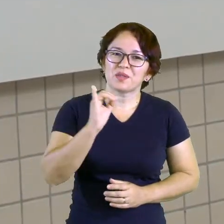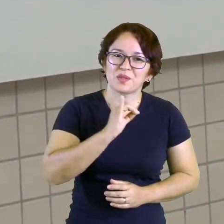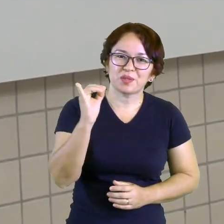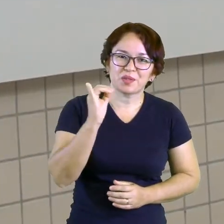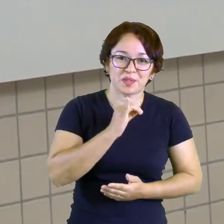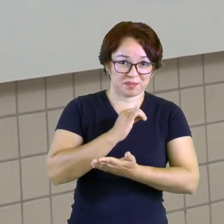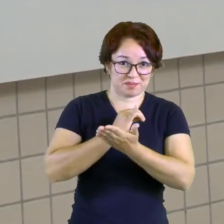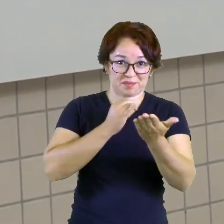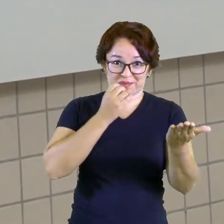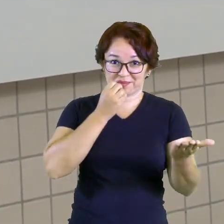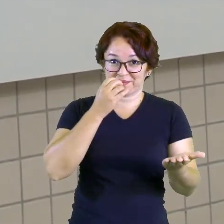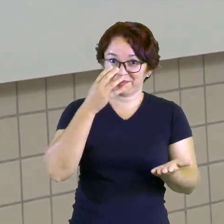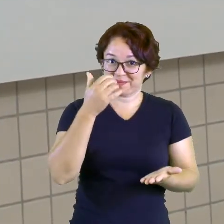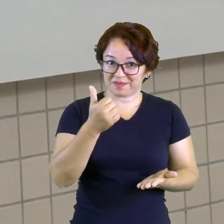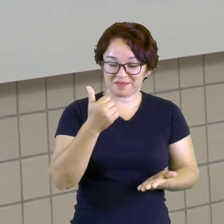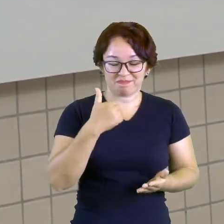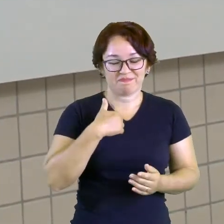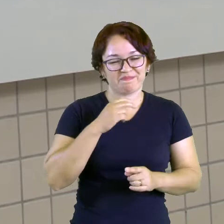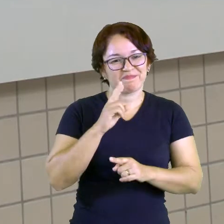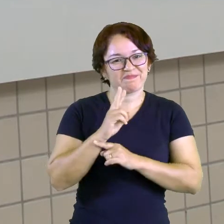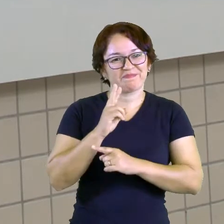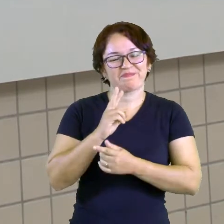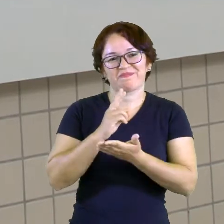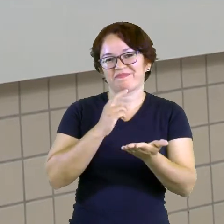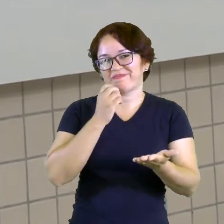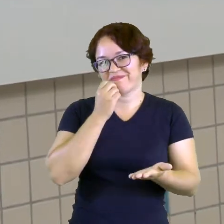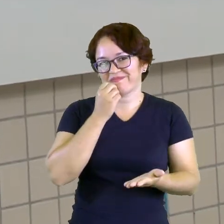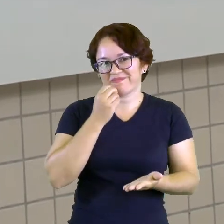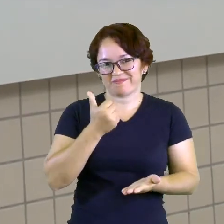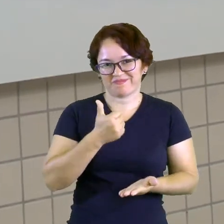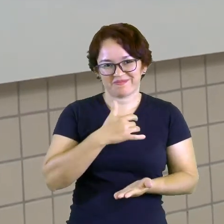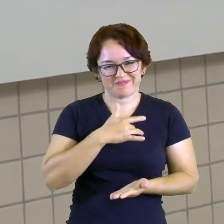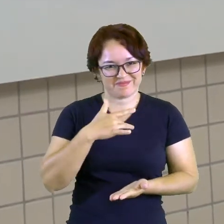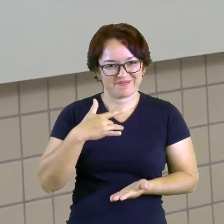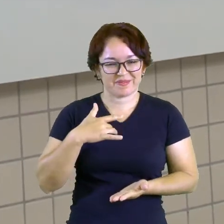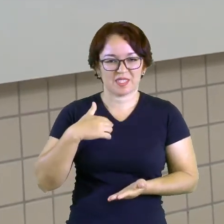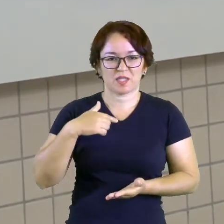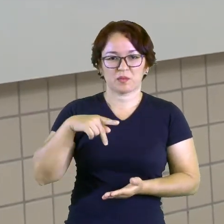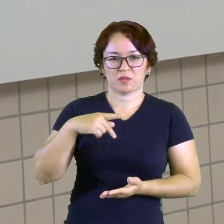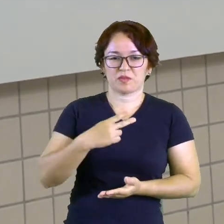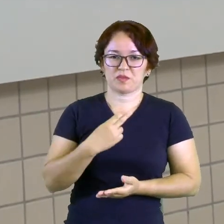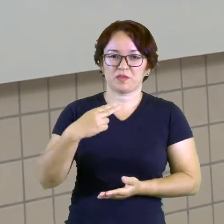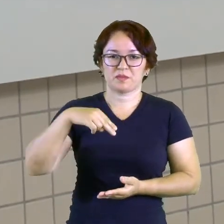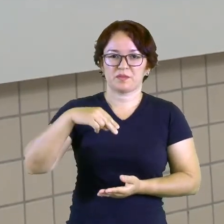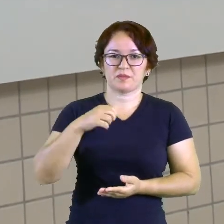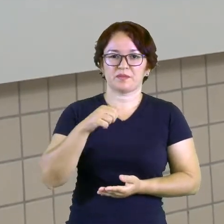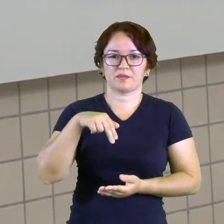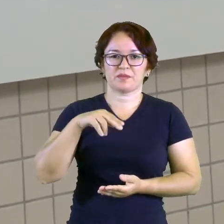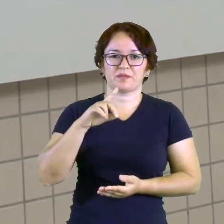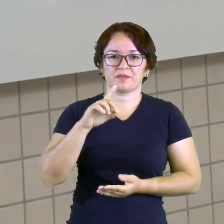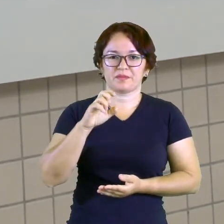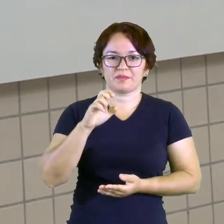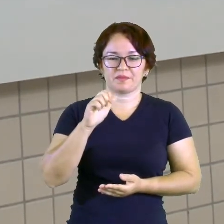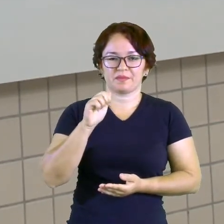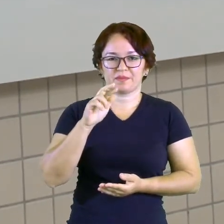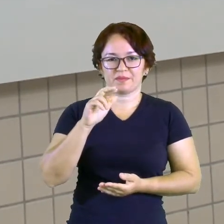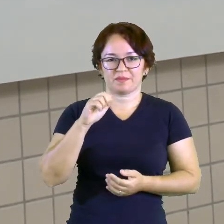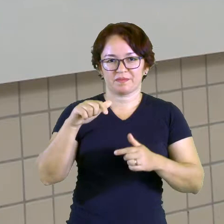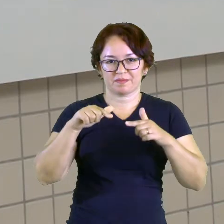tudo bem, crianças? Espero que sim. Eu sou a professora Nandeara, trabalho na Rede Municipal de